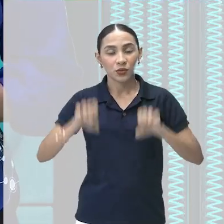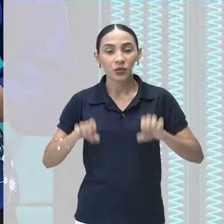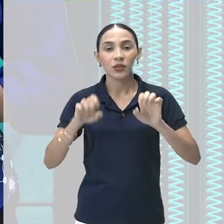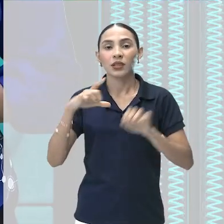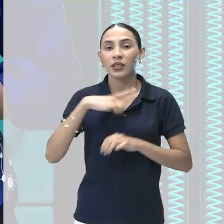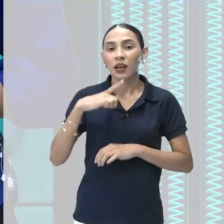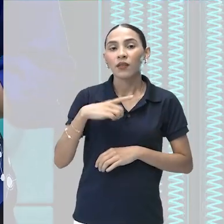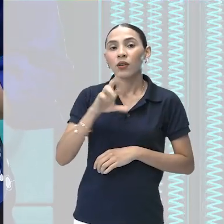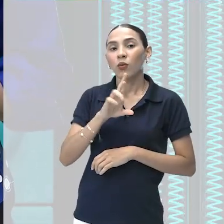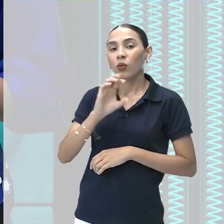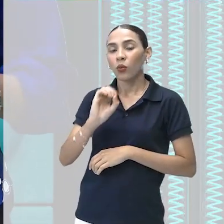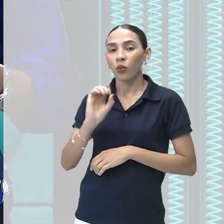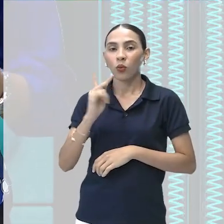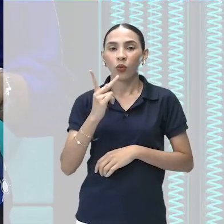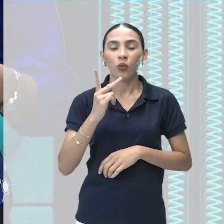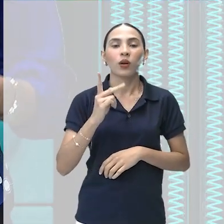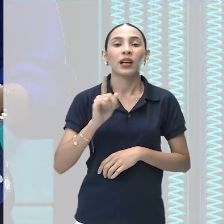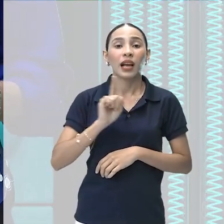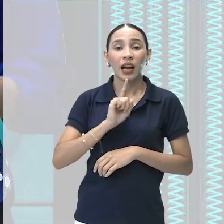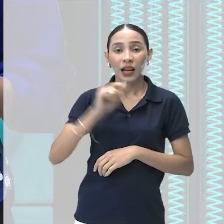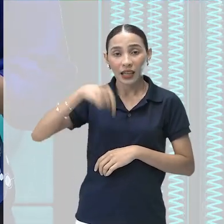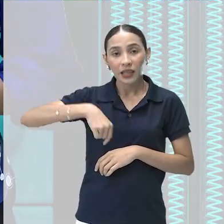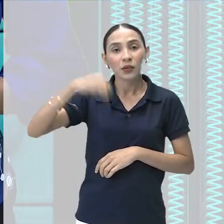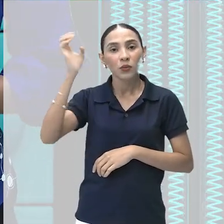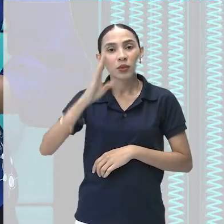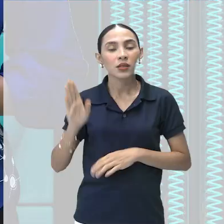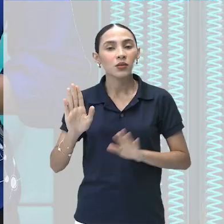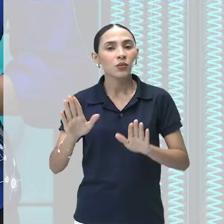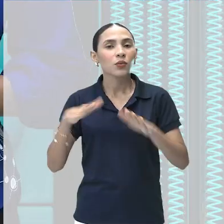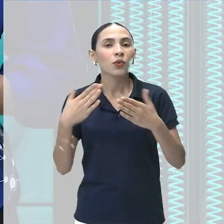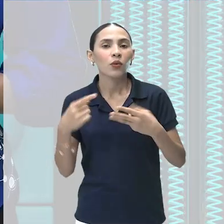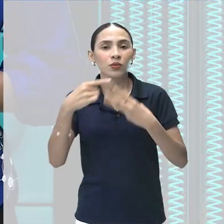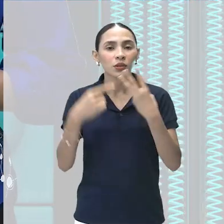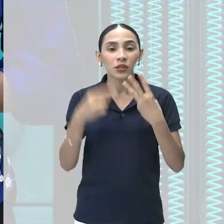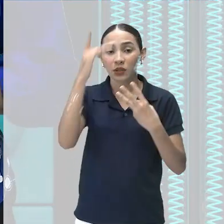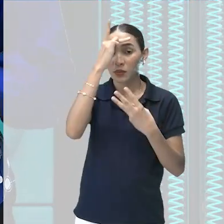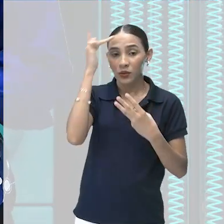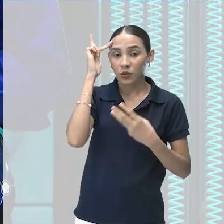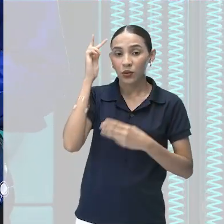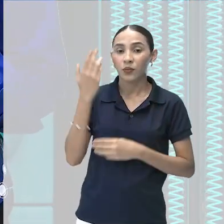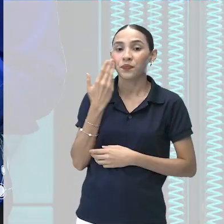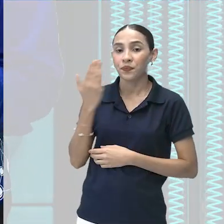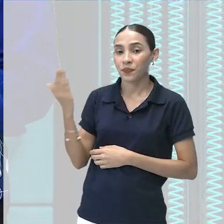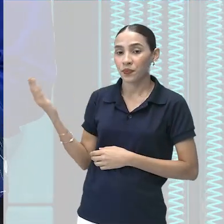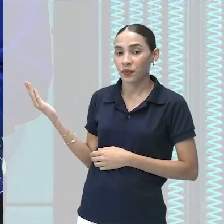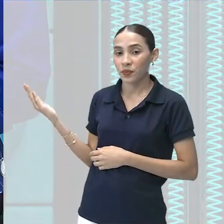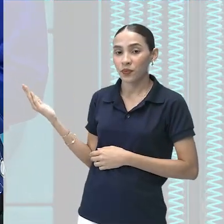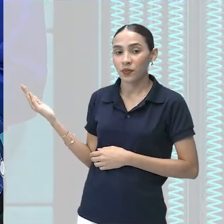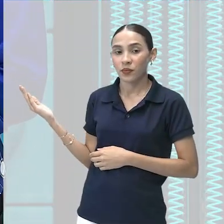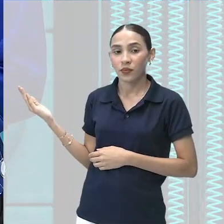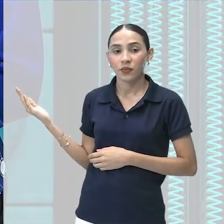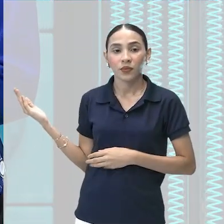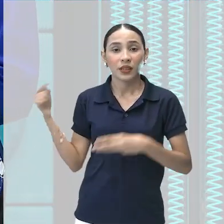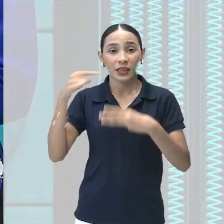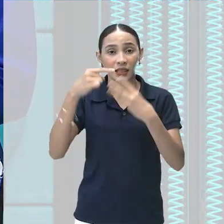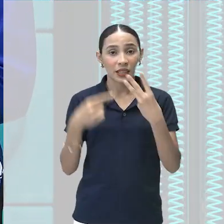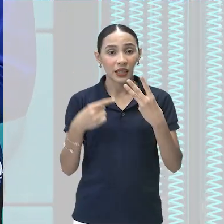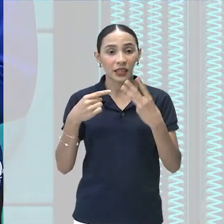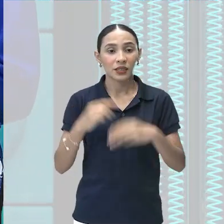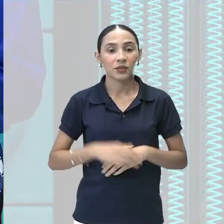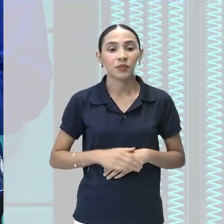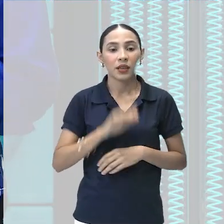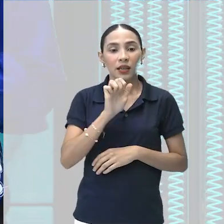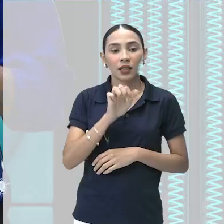no Brasil. E quem são esses 3 cantores? Aí nós temos, como vocês podem ver, o